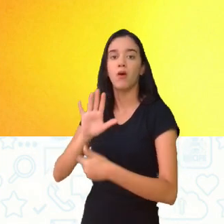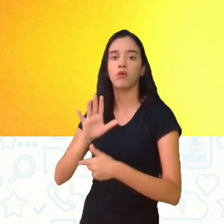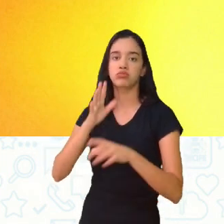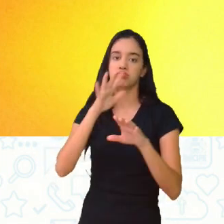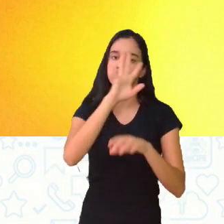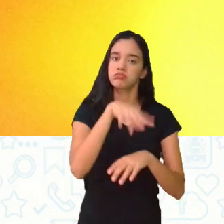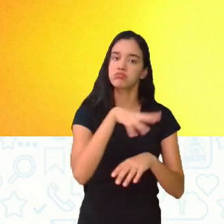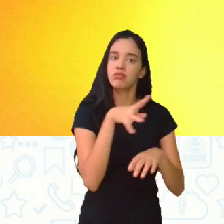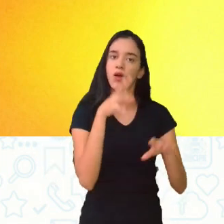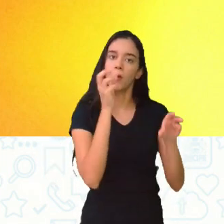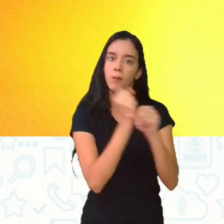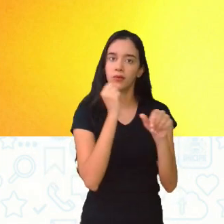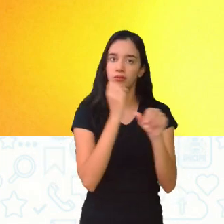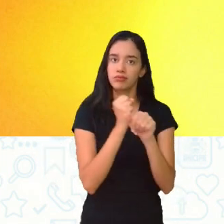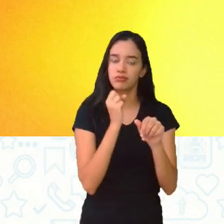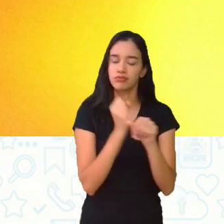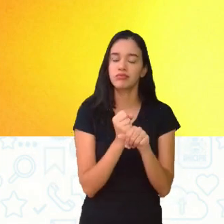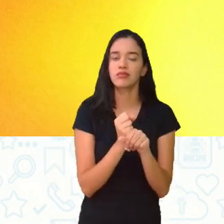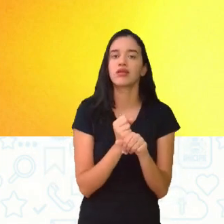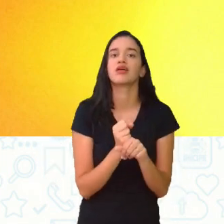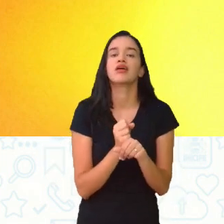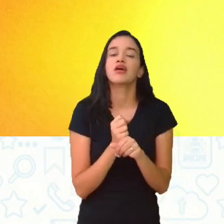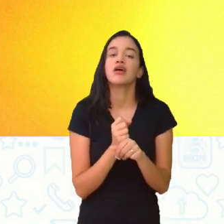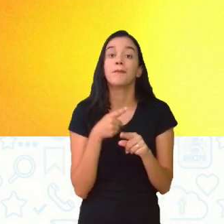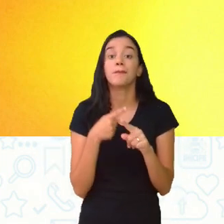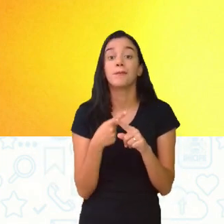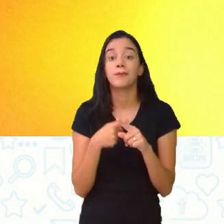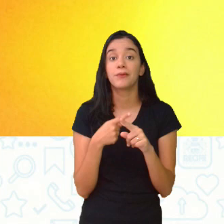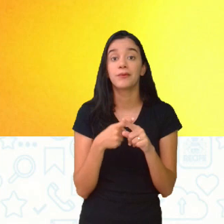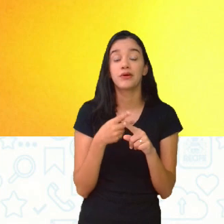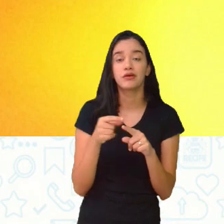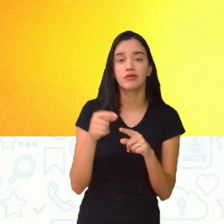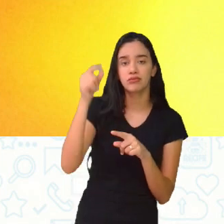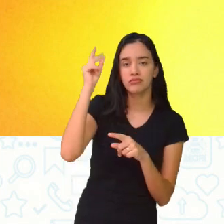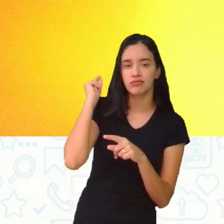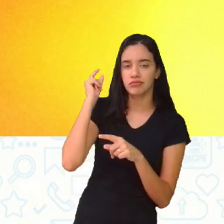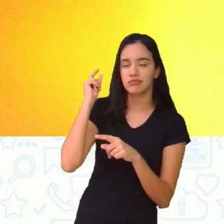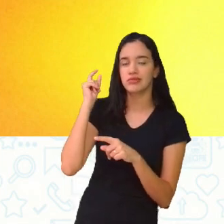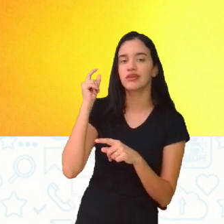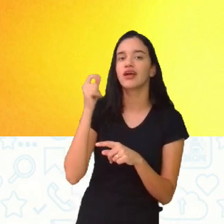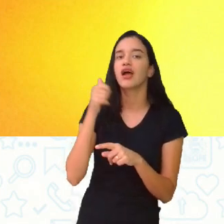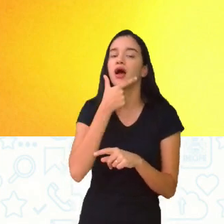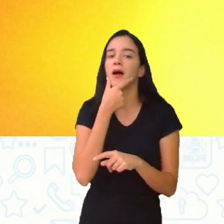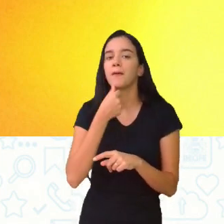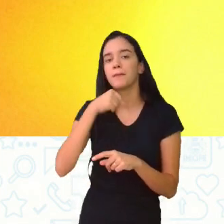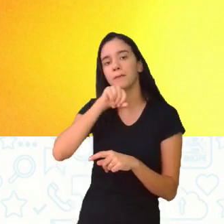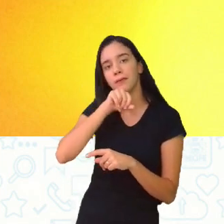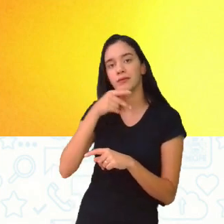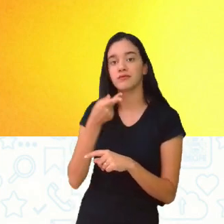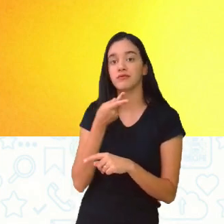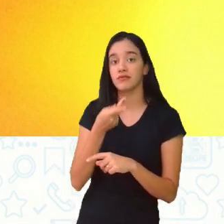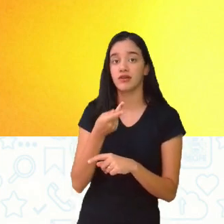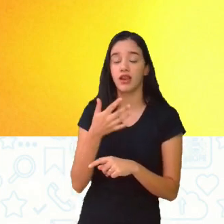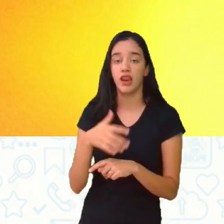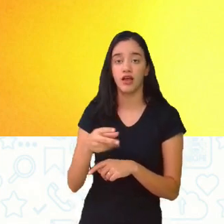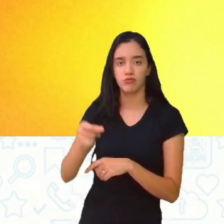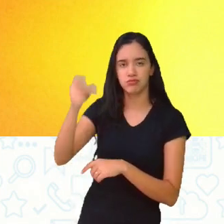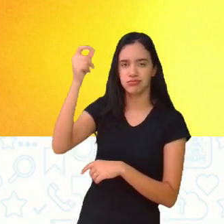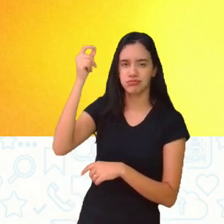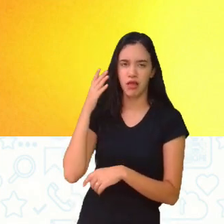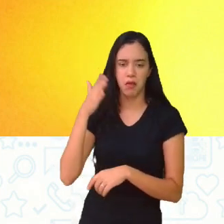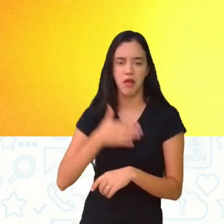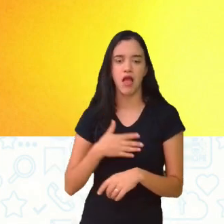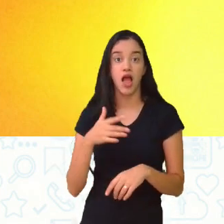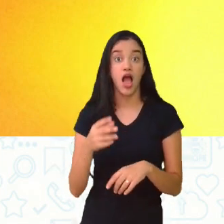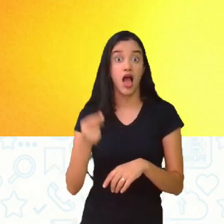baixas eram resolvidas com uma boa disciplina. Comenta o pai de 50 anos. E aí Joãozinho diz,